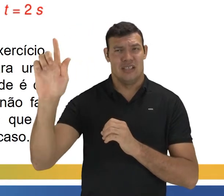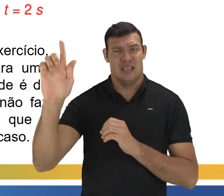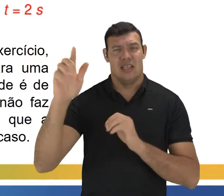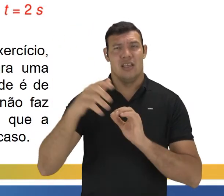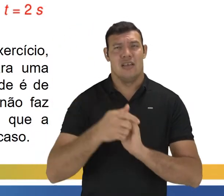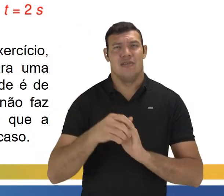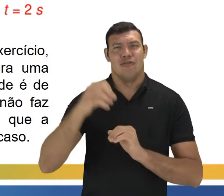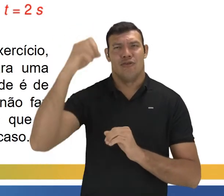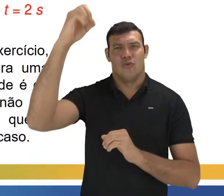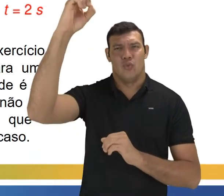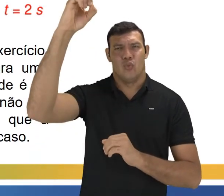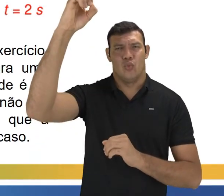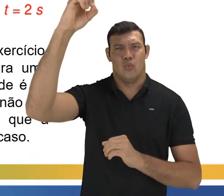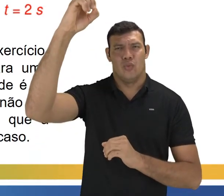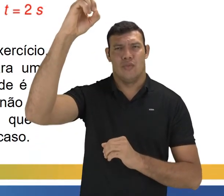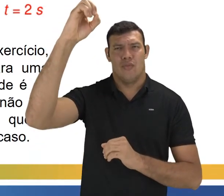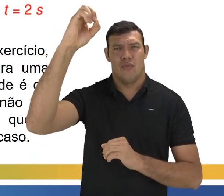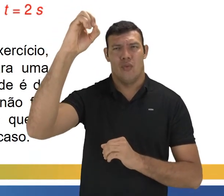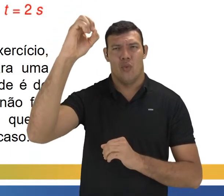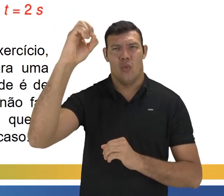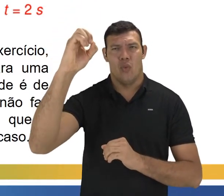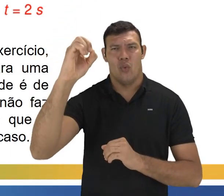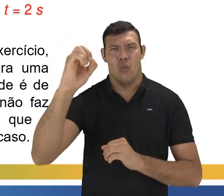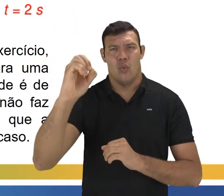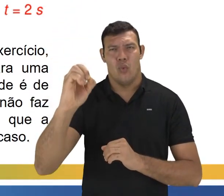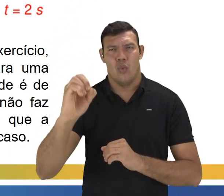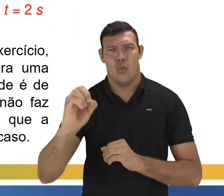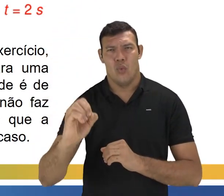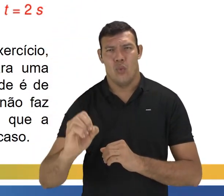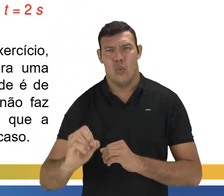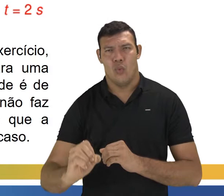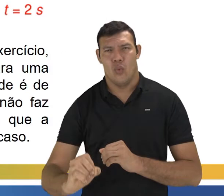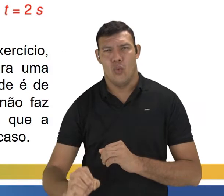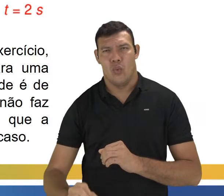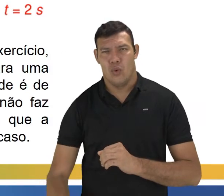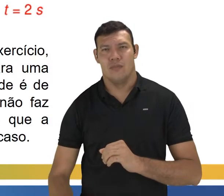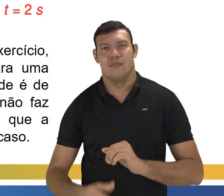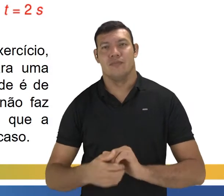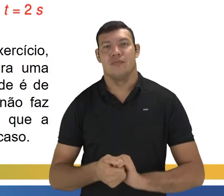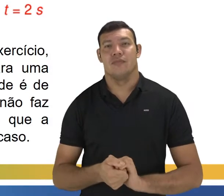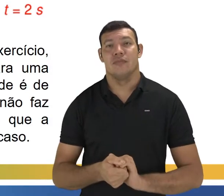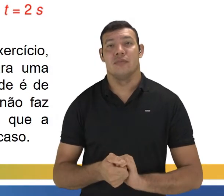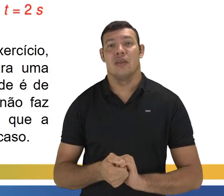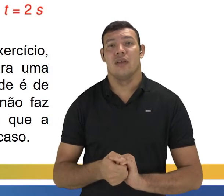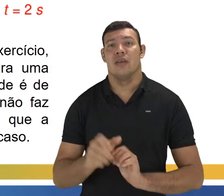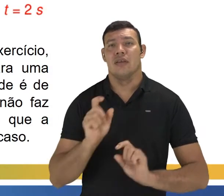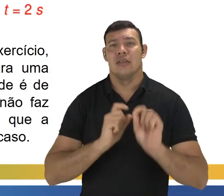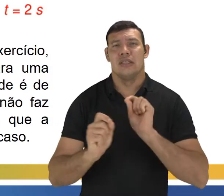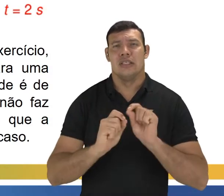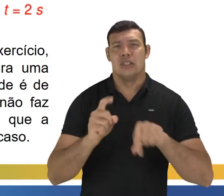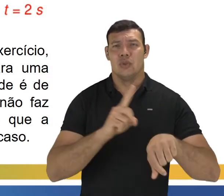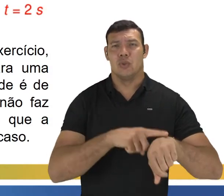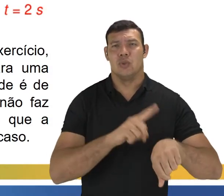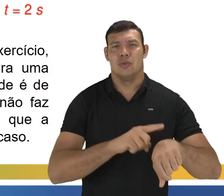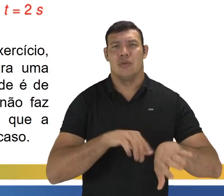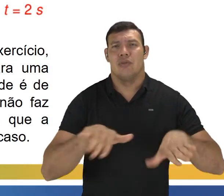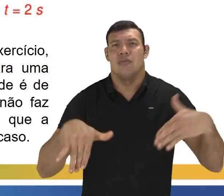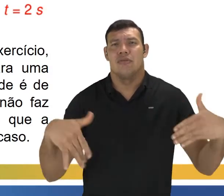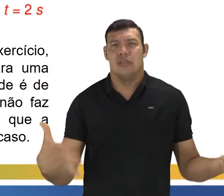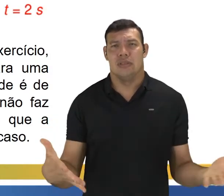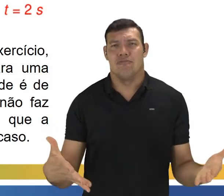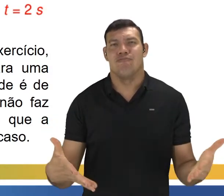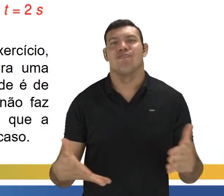cai em direção ao solo o problema tá pedindo para gente determinar o tempo assim que objeto cai ao chão